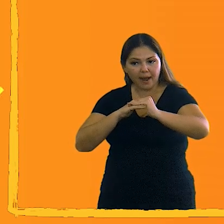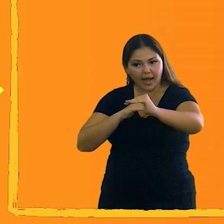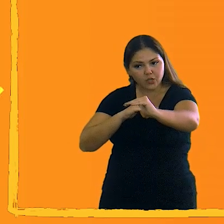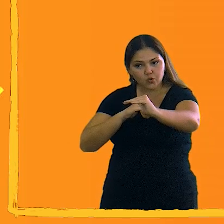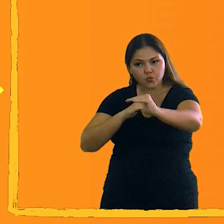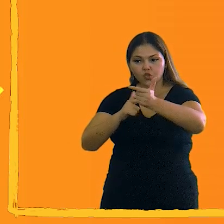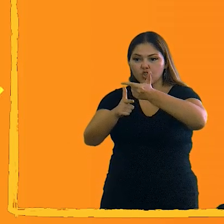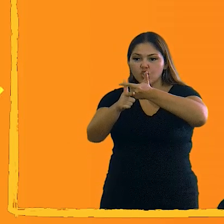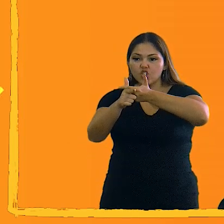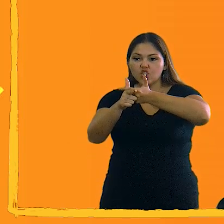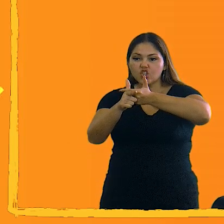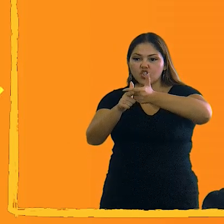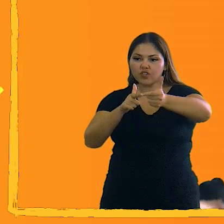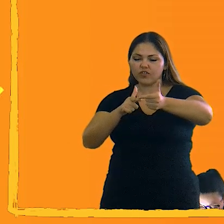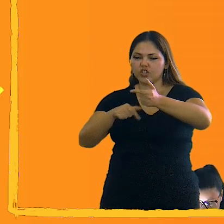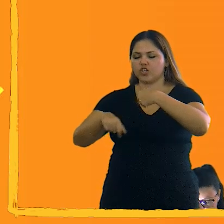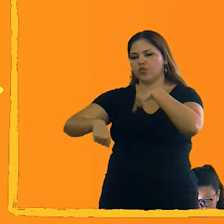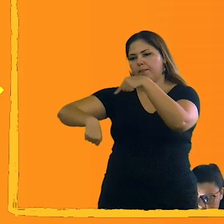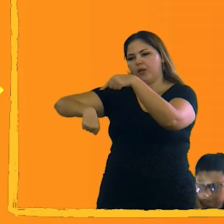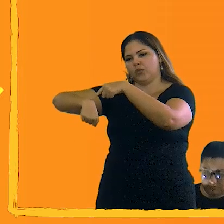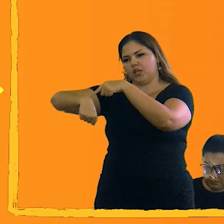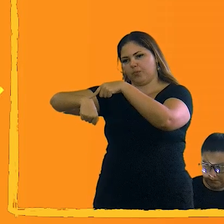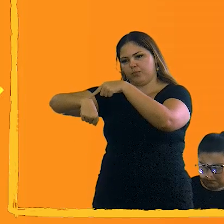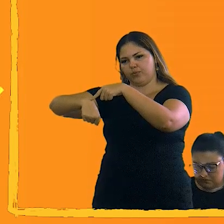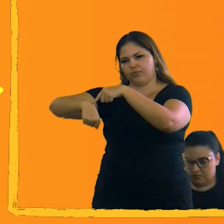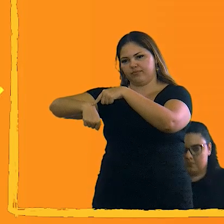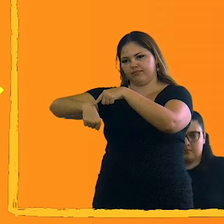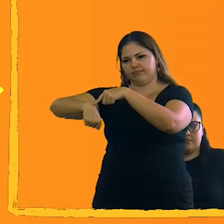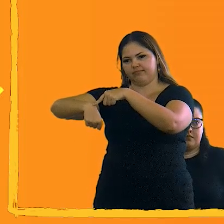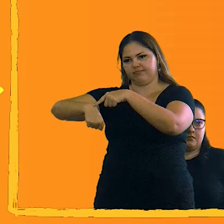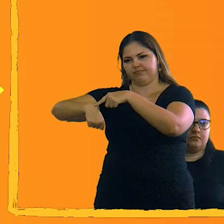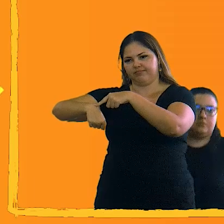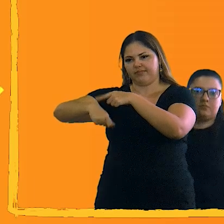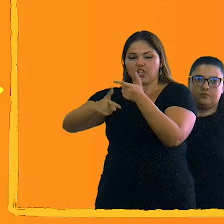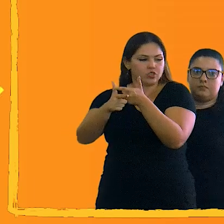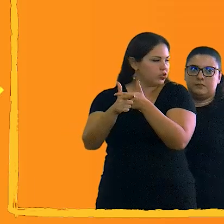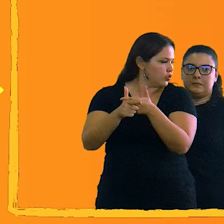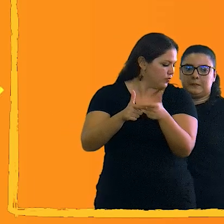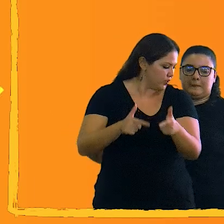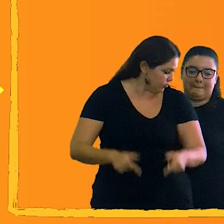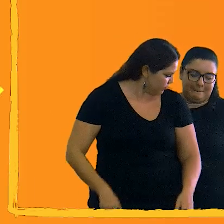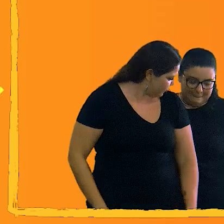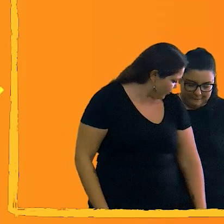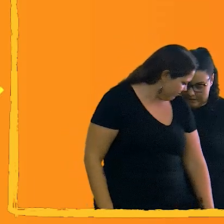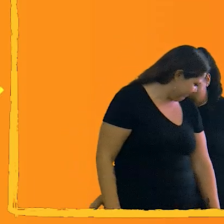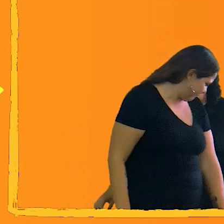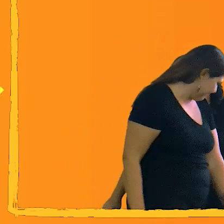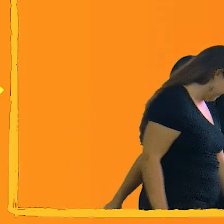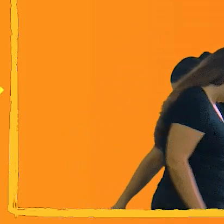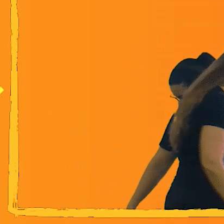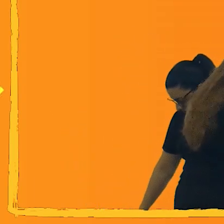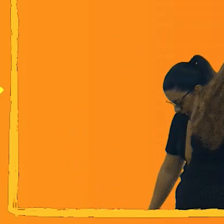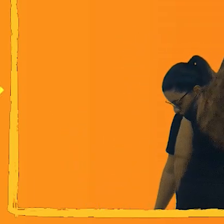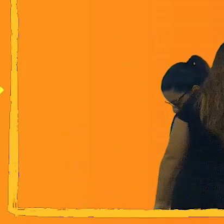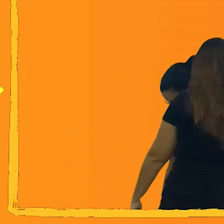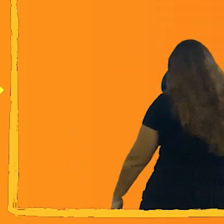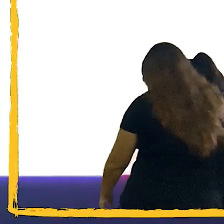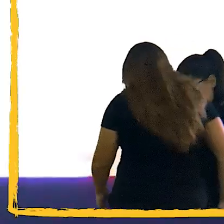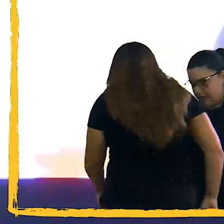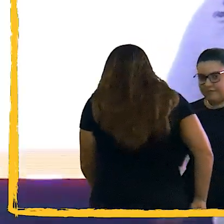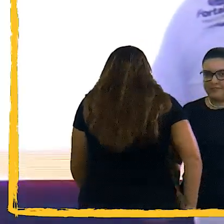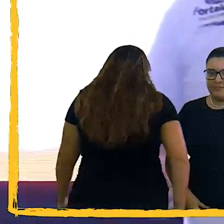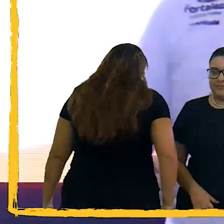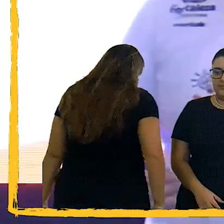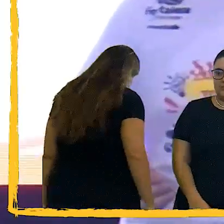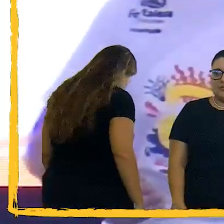agora Observe o seguinte quando você fala quando você fala é a razão entre o